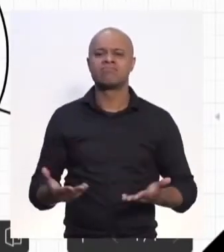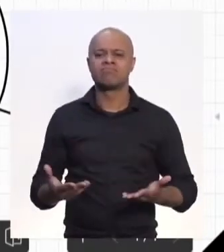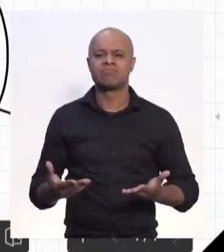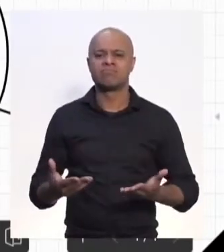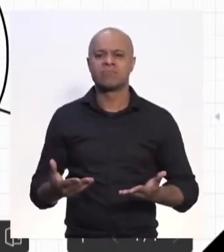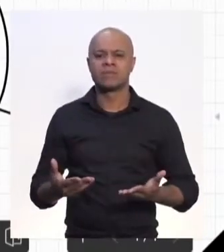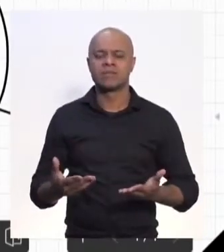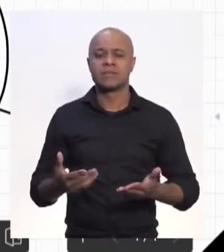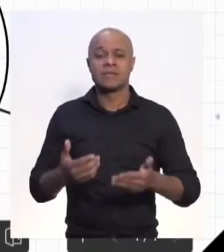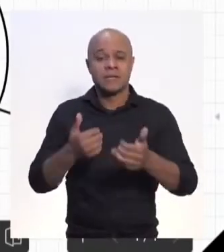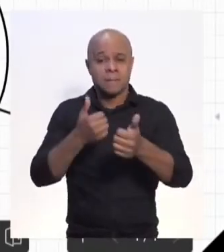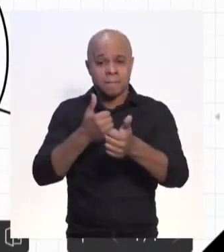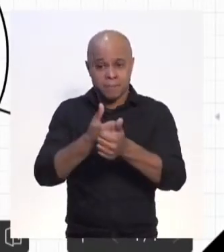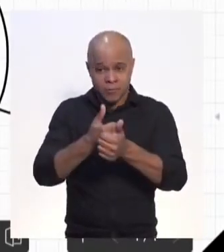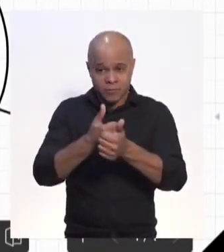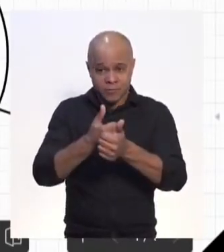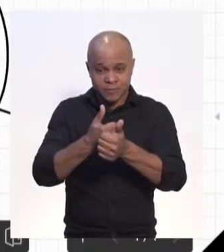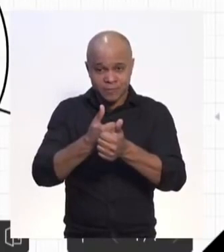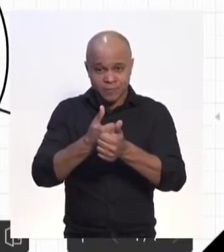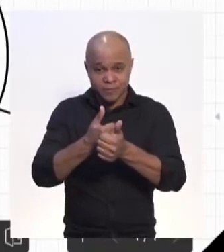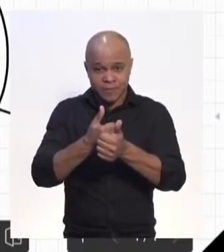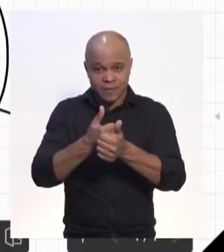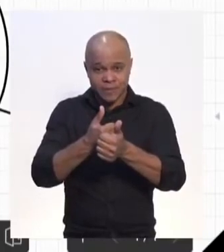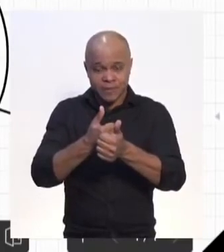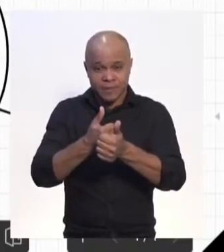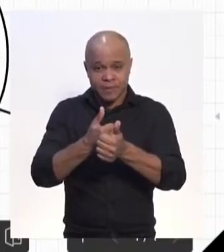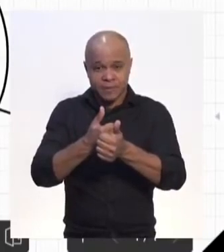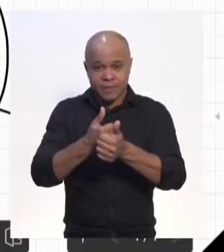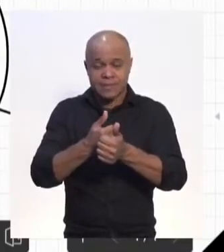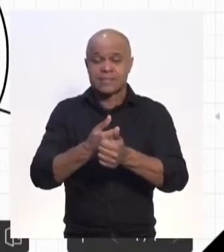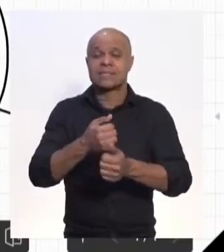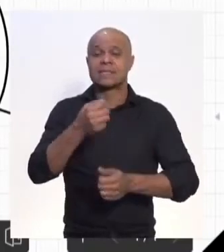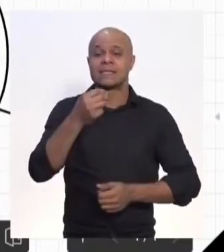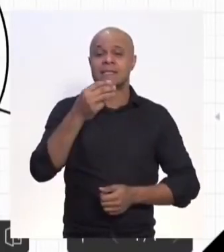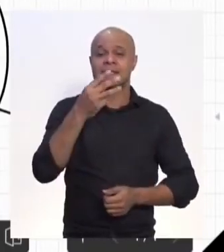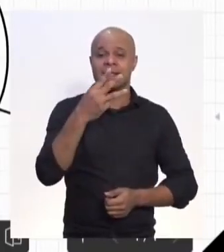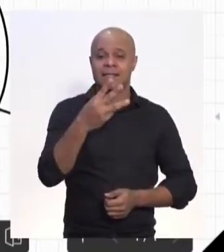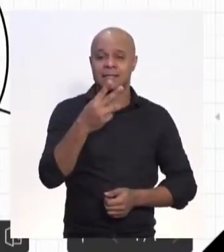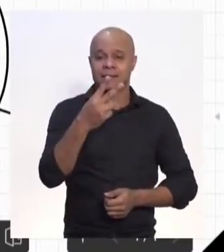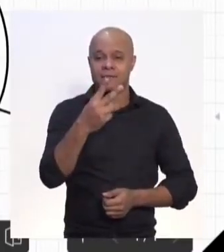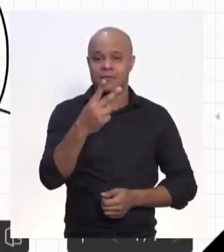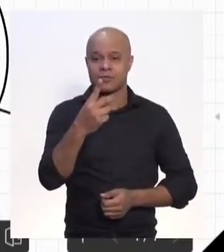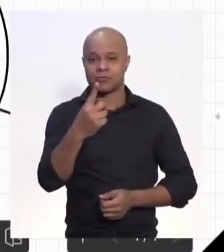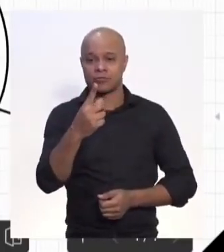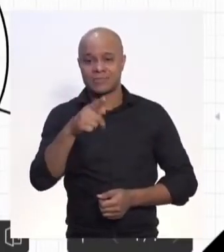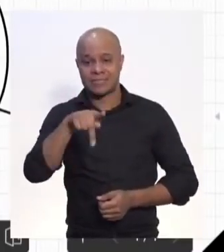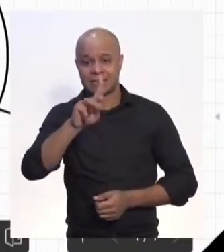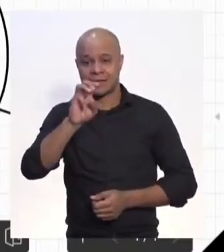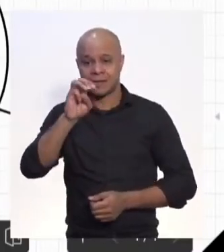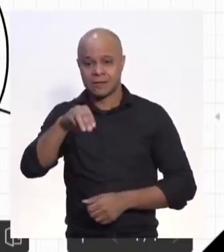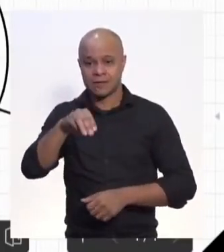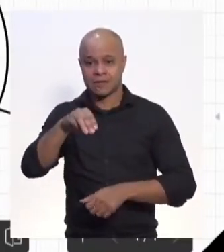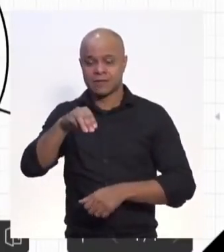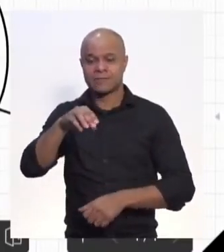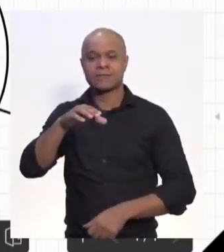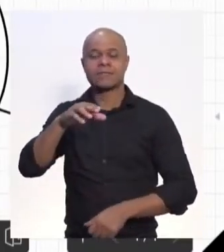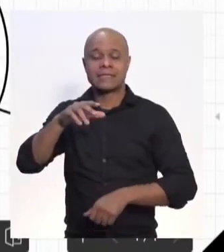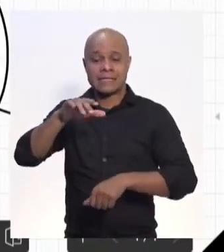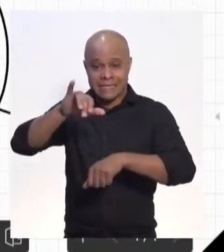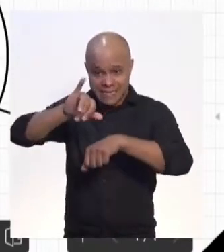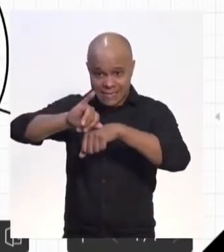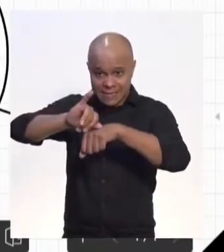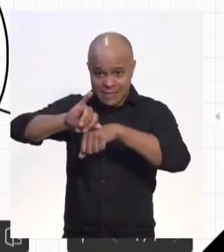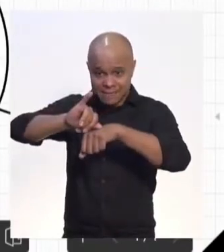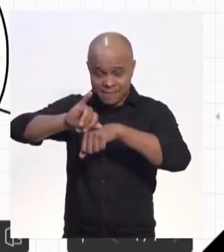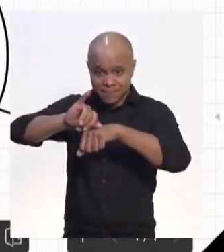a aproximadamente uma distância de 321 quilômetros da capital paulista. Ou seja, você está